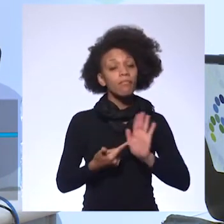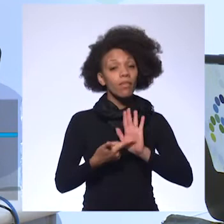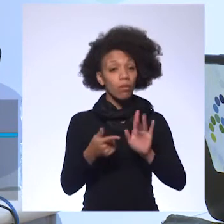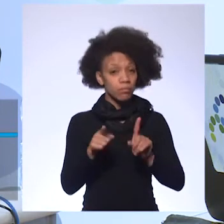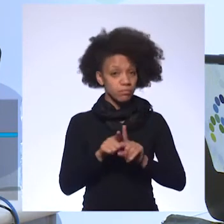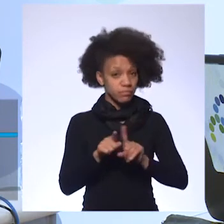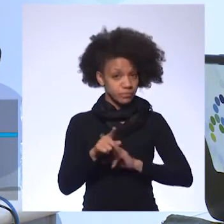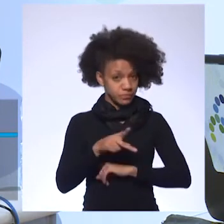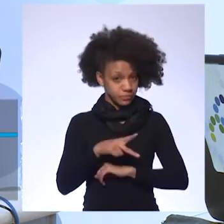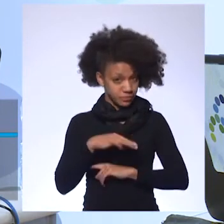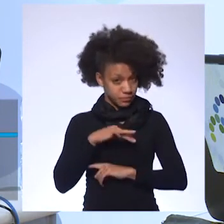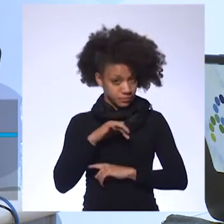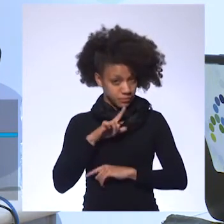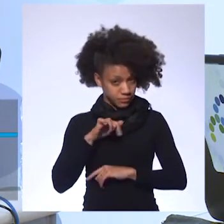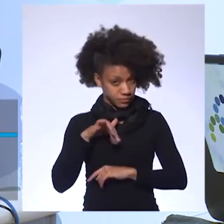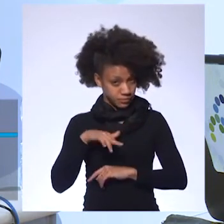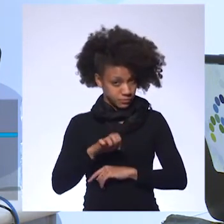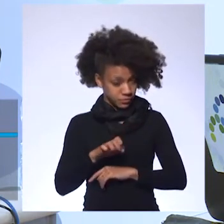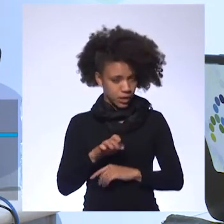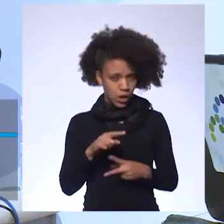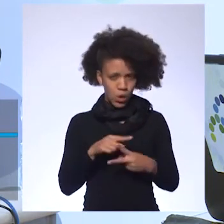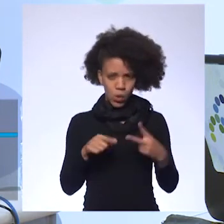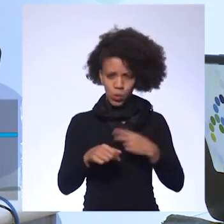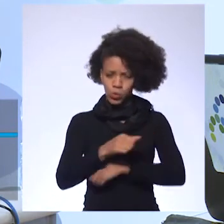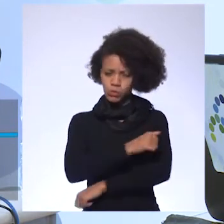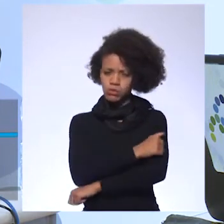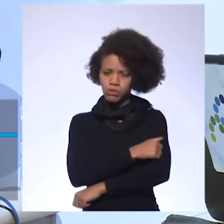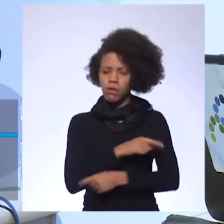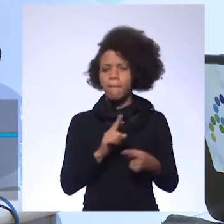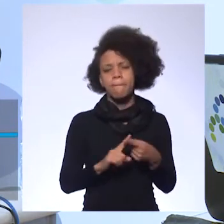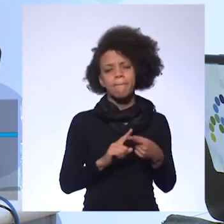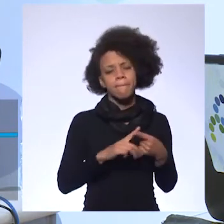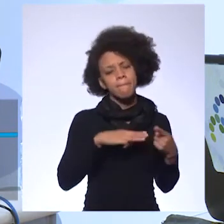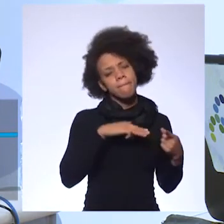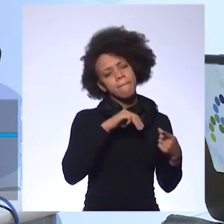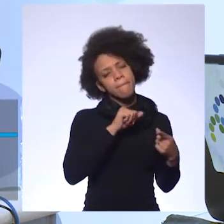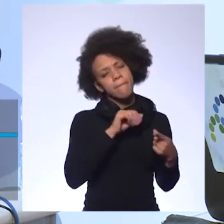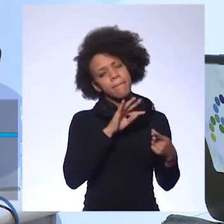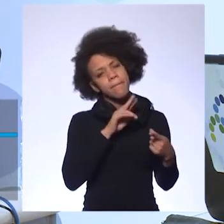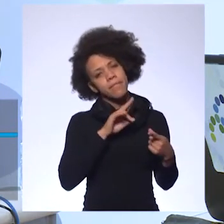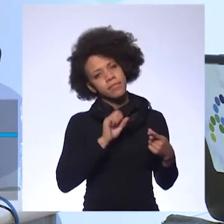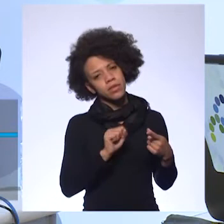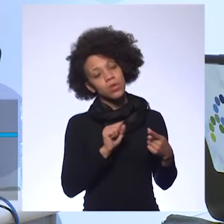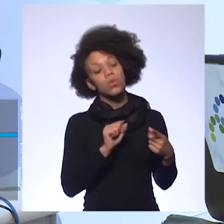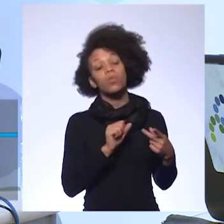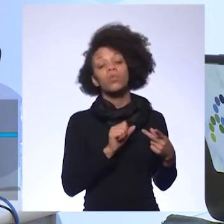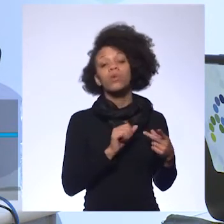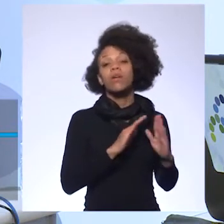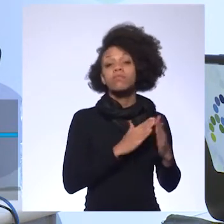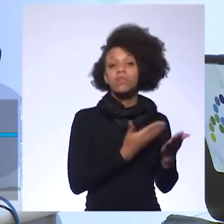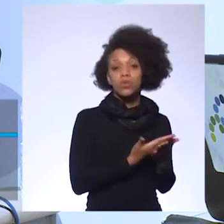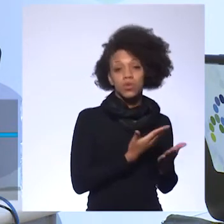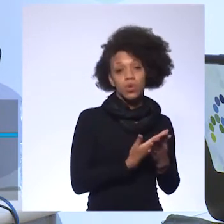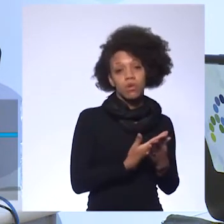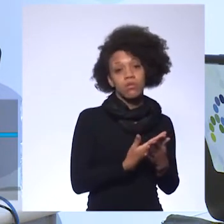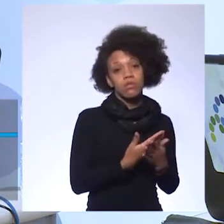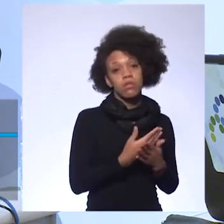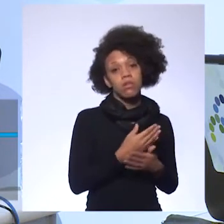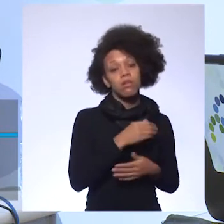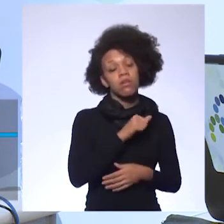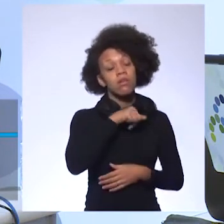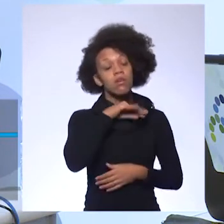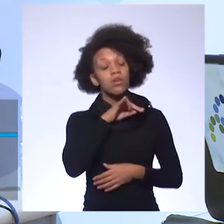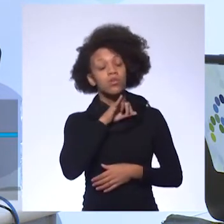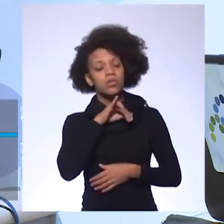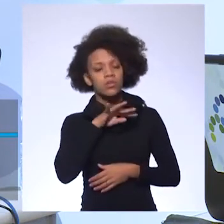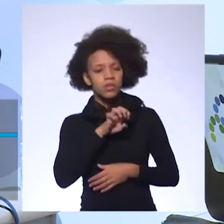professora Milene, a participação de 2 estudantes aqui, o Matheus Roberto, da Escola Antonieta, lá de Votorantim,